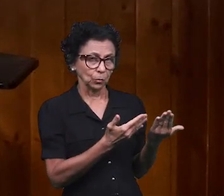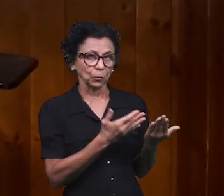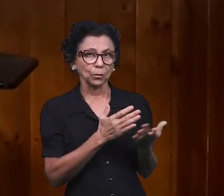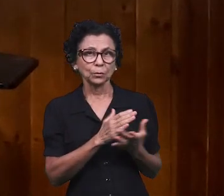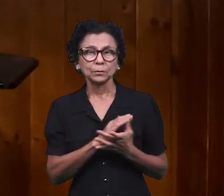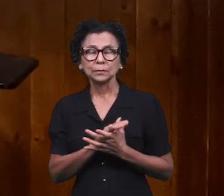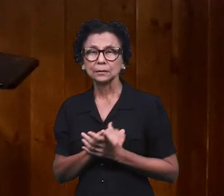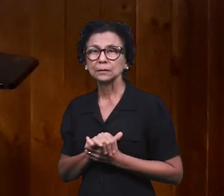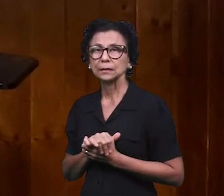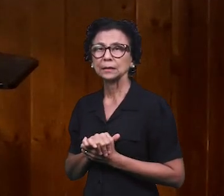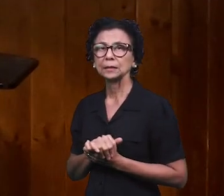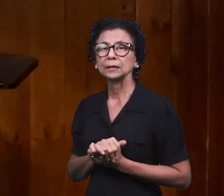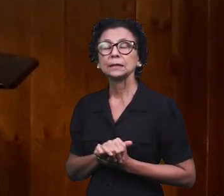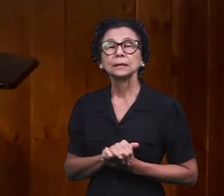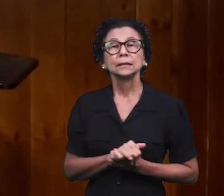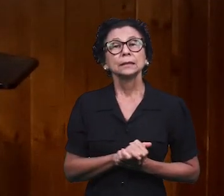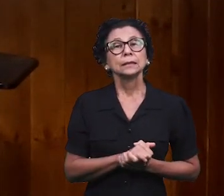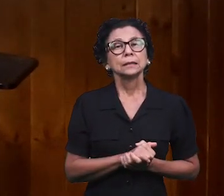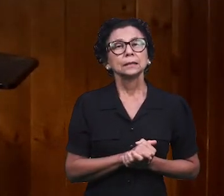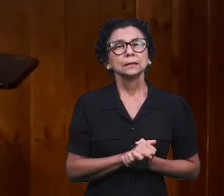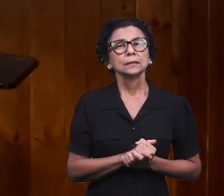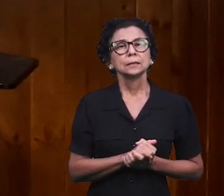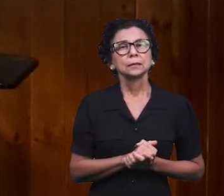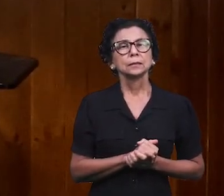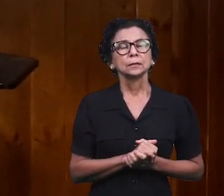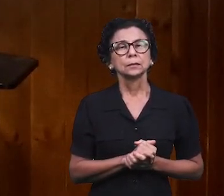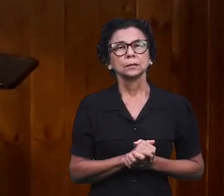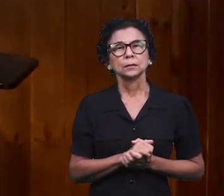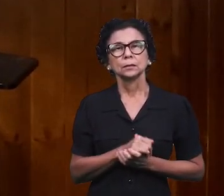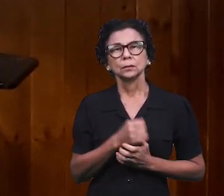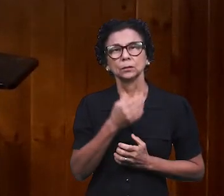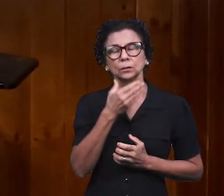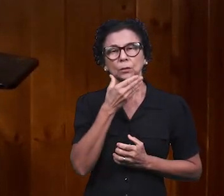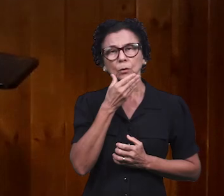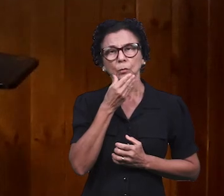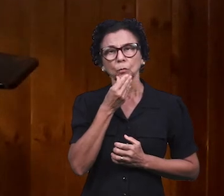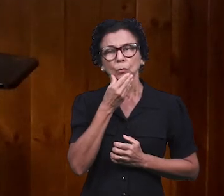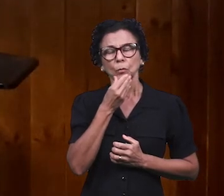esse propósito, e o rei concede que